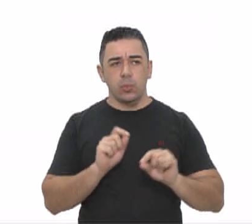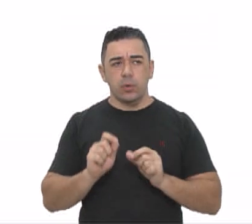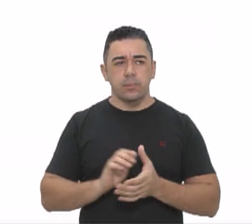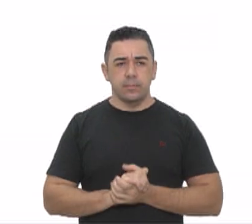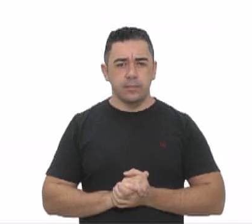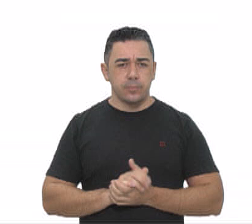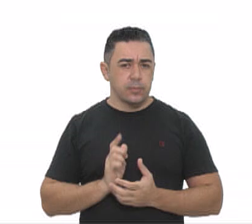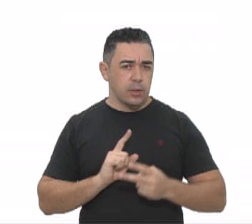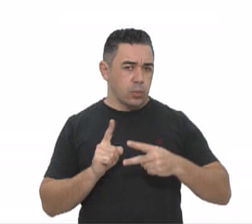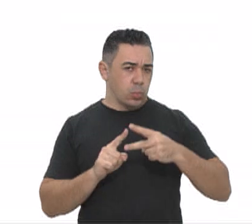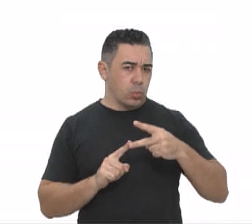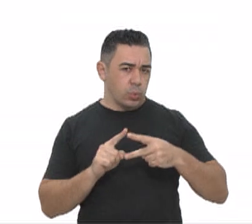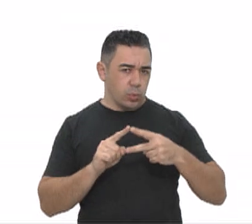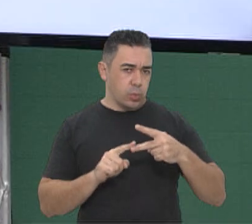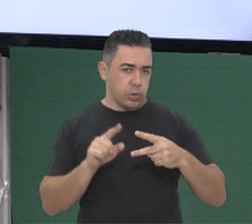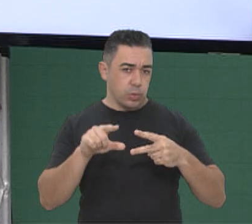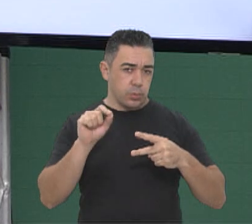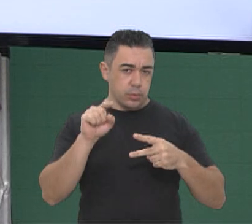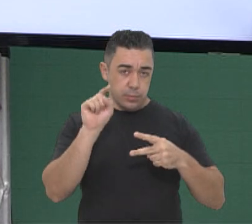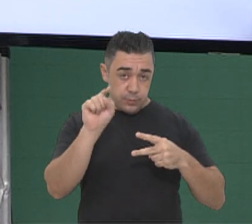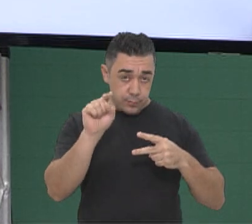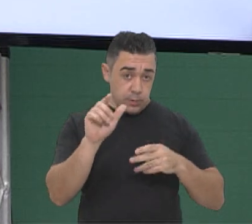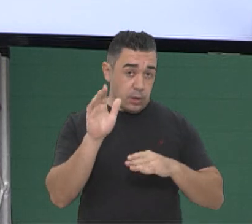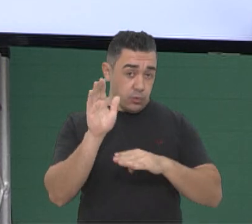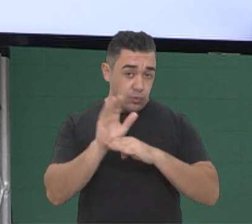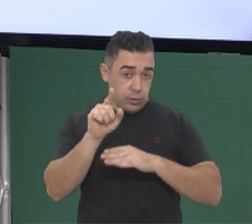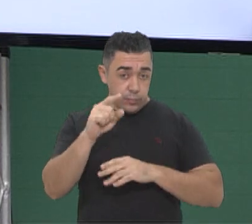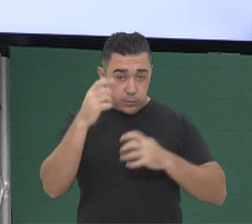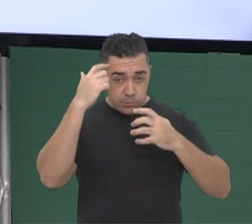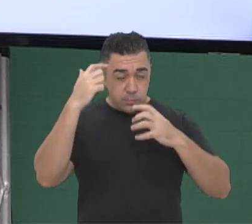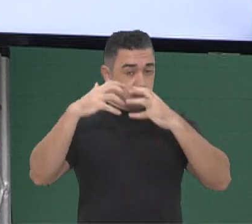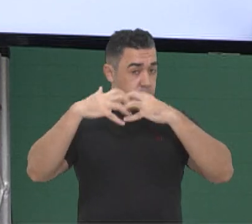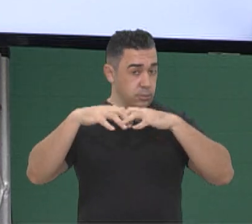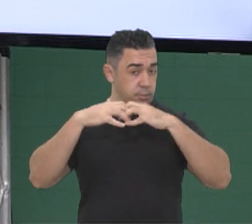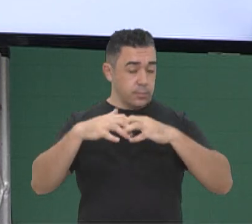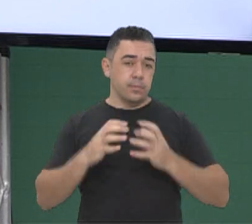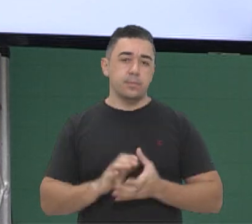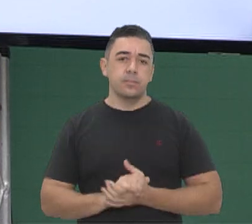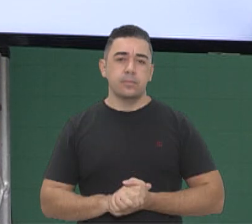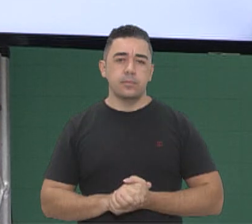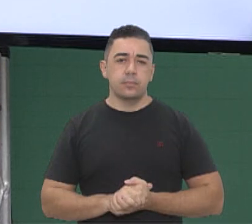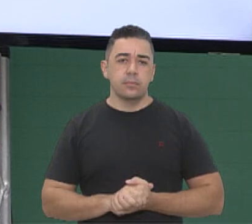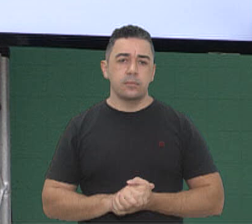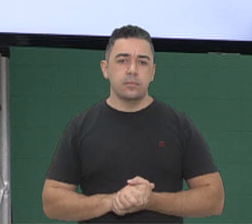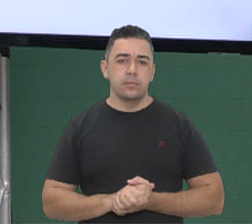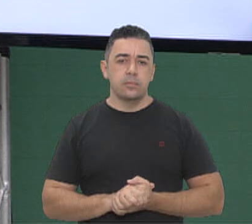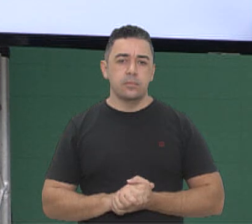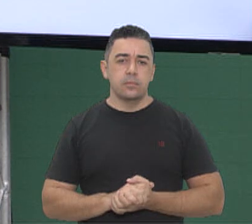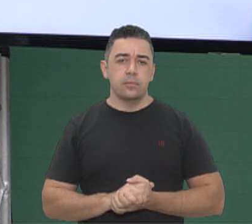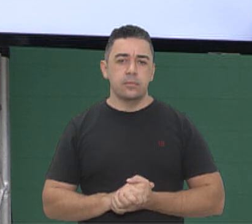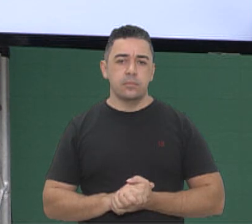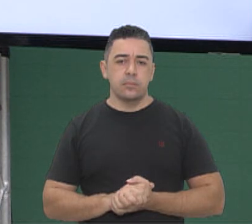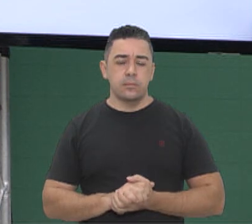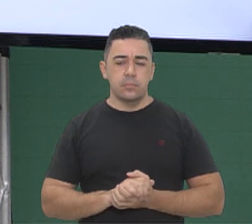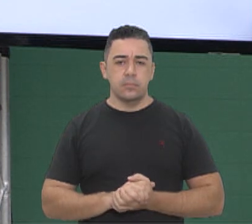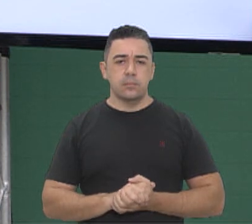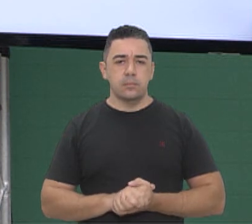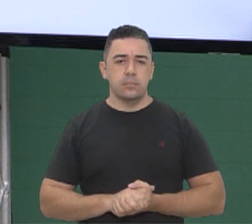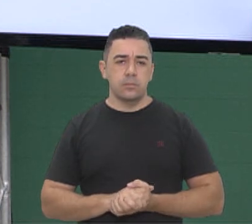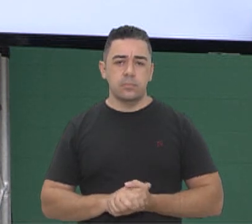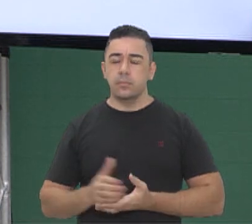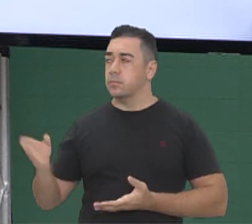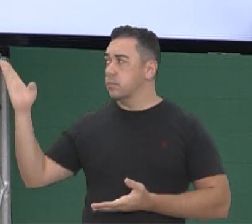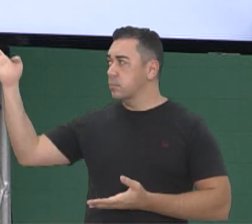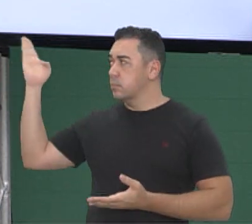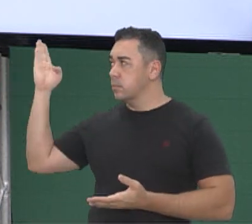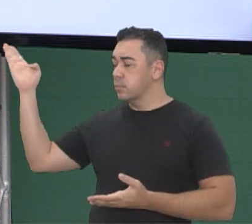vamos dar duas opções para auxiliar a reflexão de vocês. Que é uma notícia? Informação sobre algo ou cada